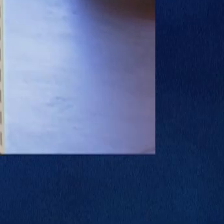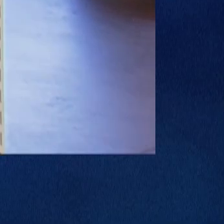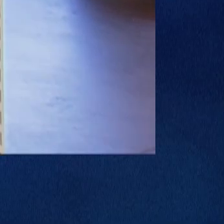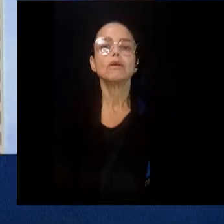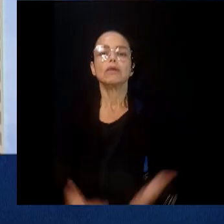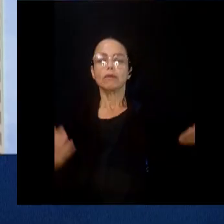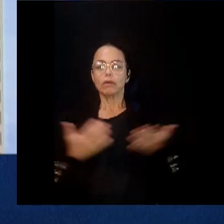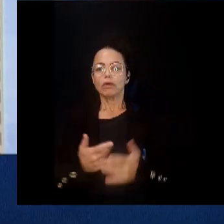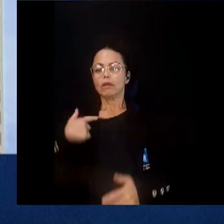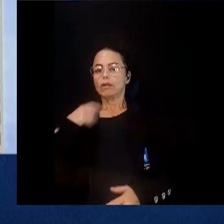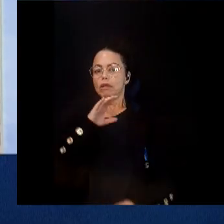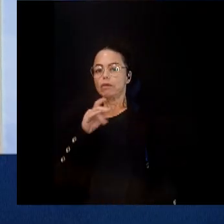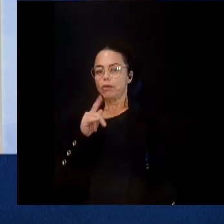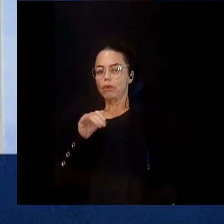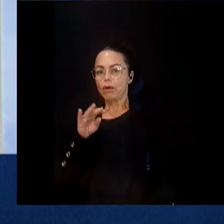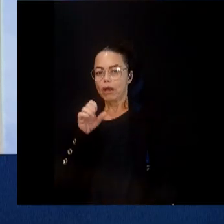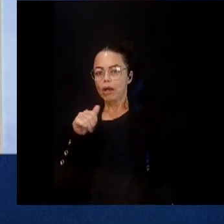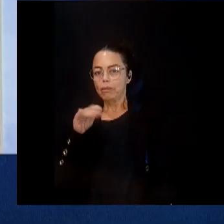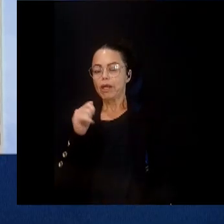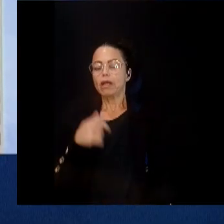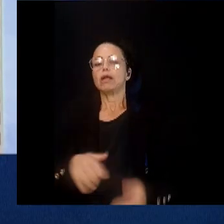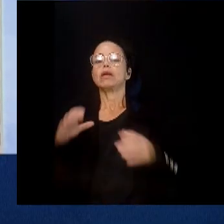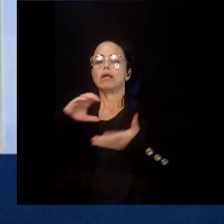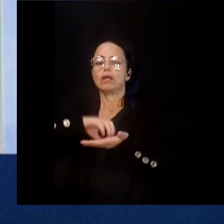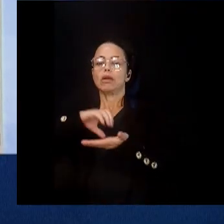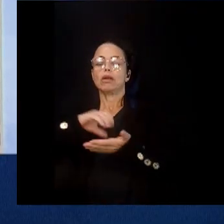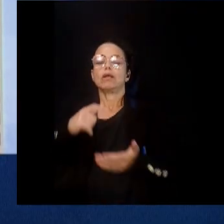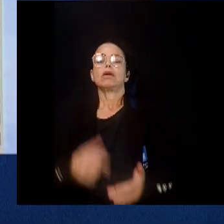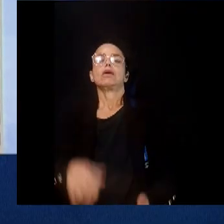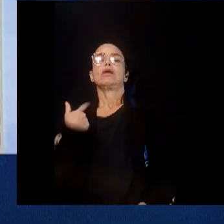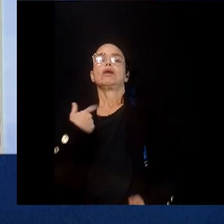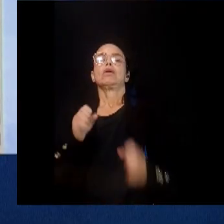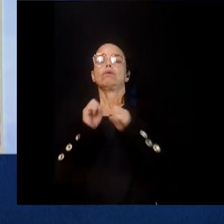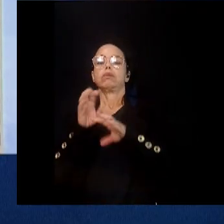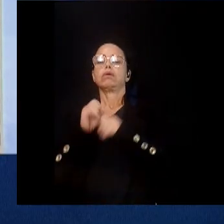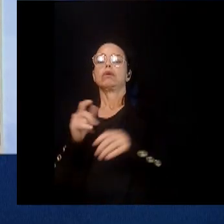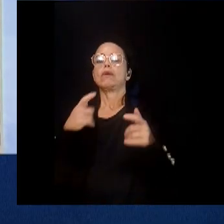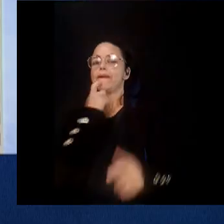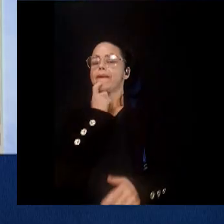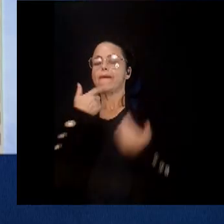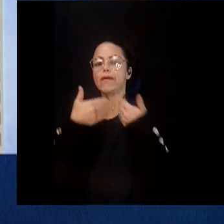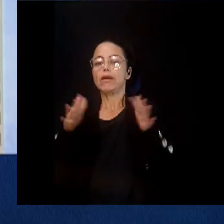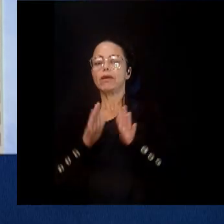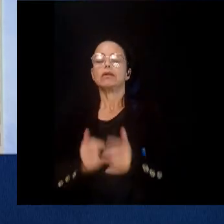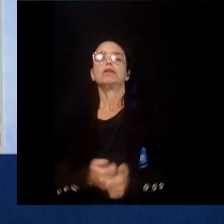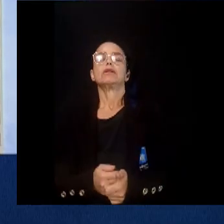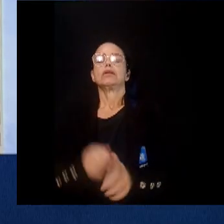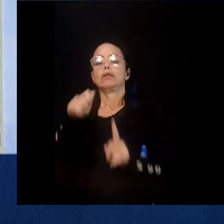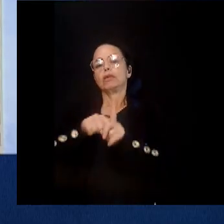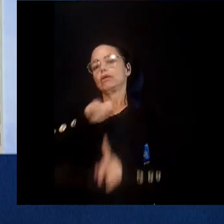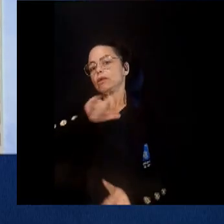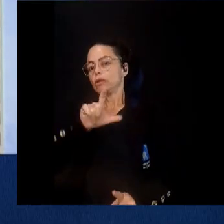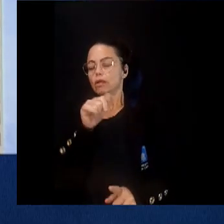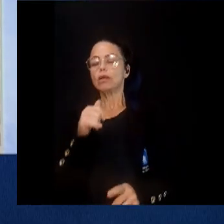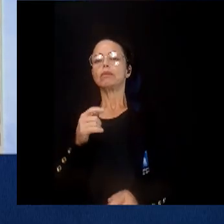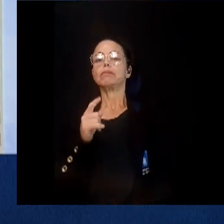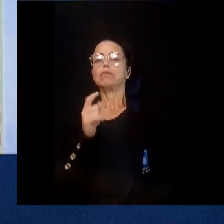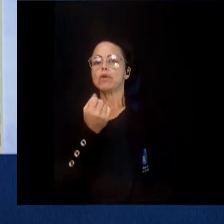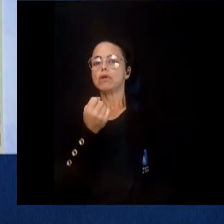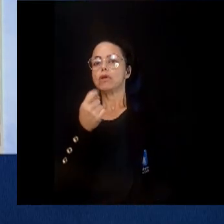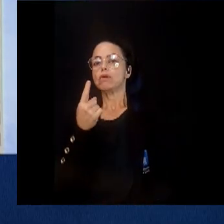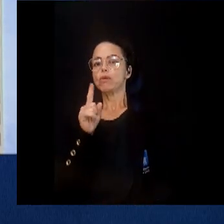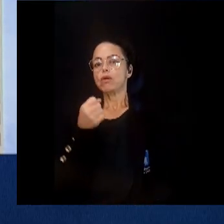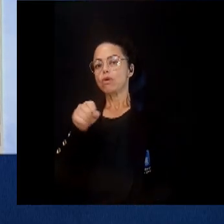O Seprocamp, Centro de Educação Profissional de Campinas, abriu no início desse mês de julho mais de 1.800 vagas de